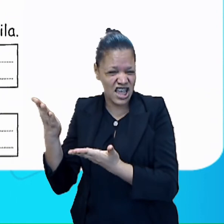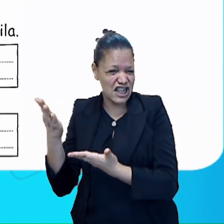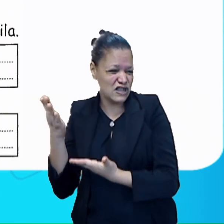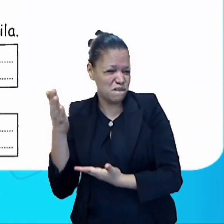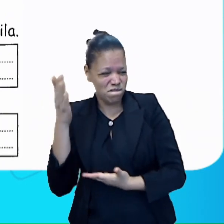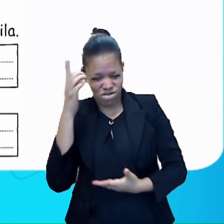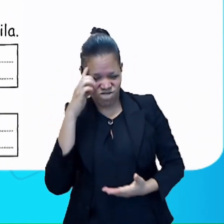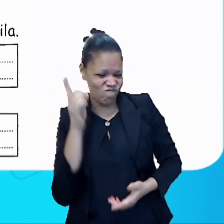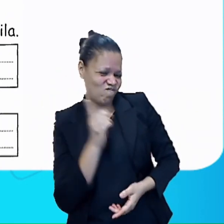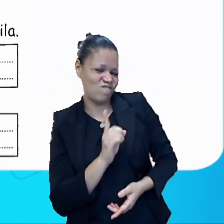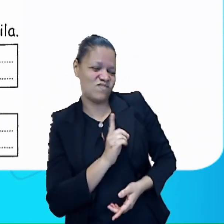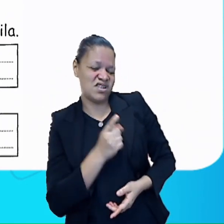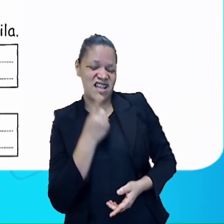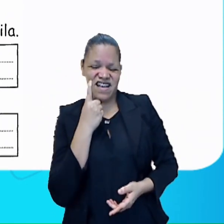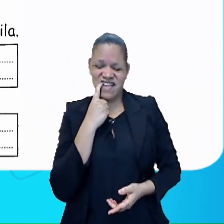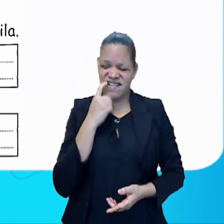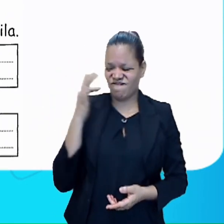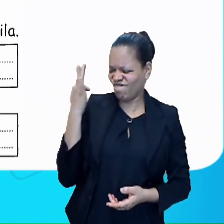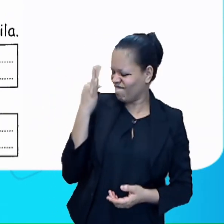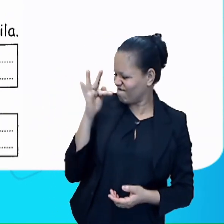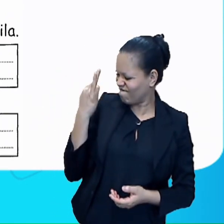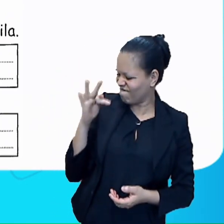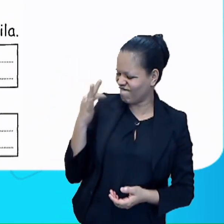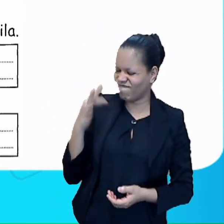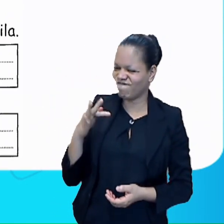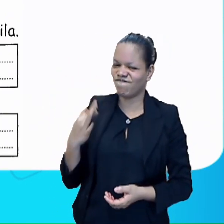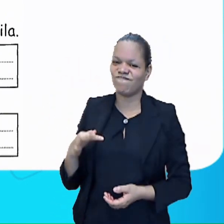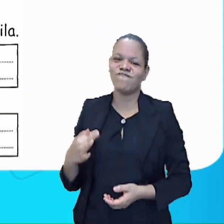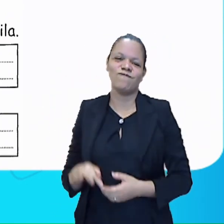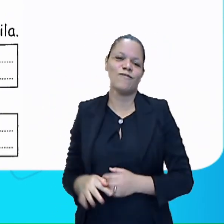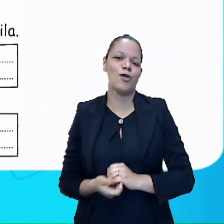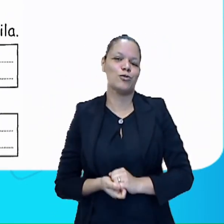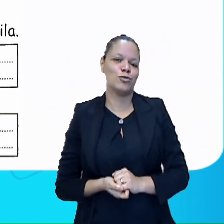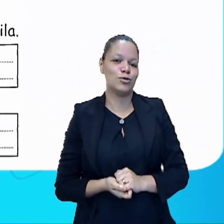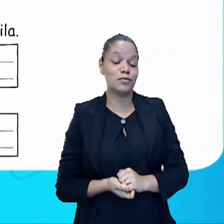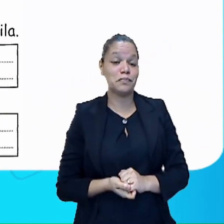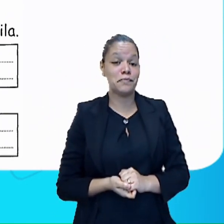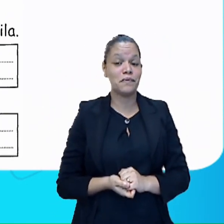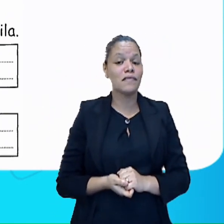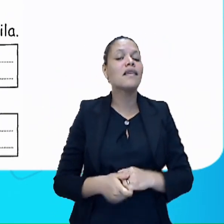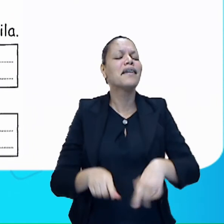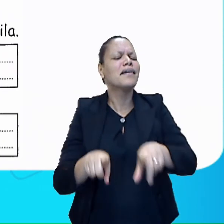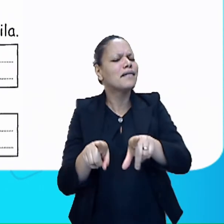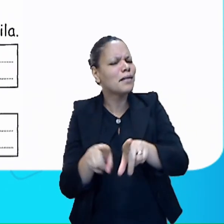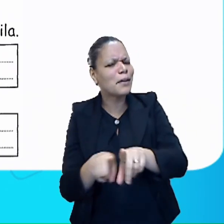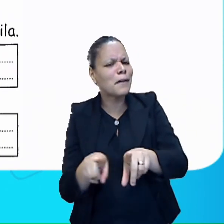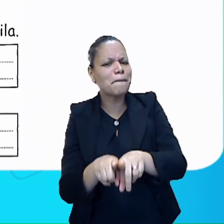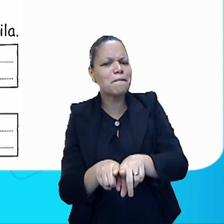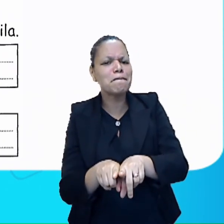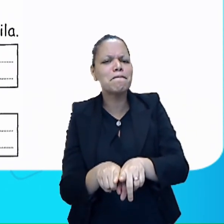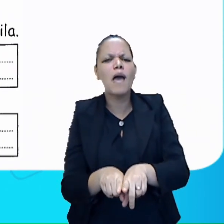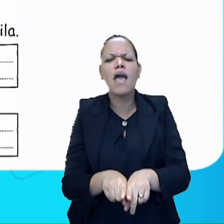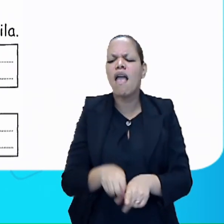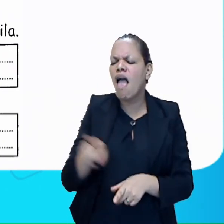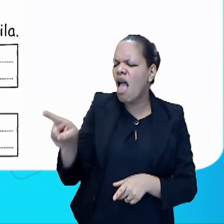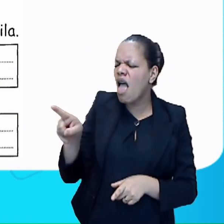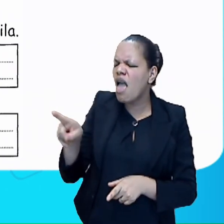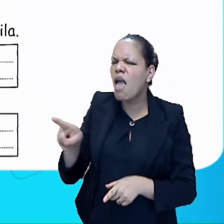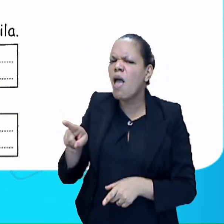de dente. E por último, eles gostam muito de carne. Como ficaria na